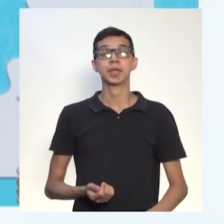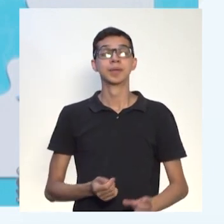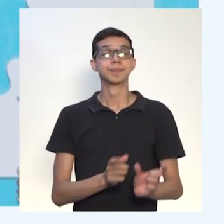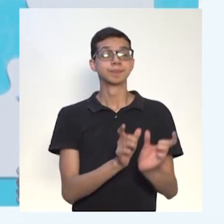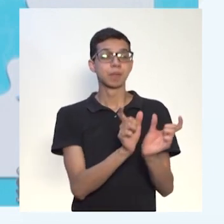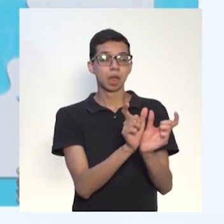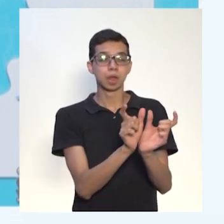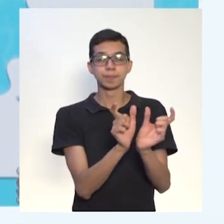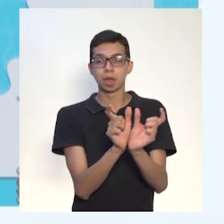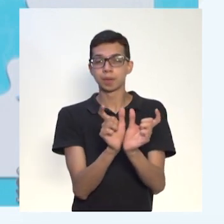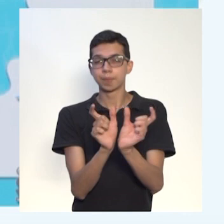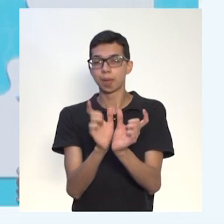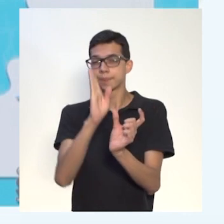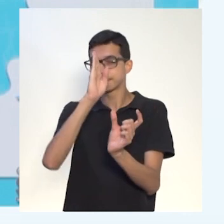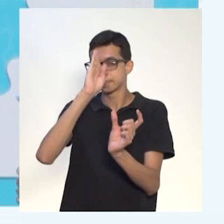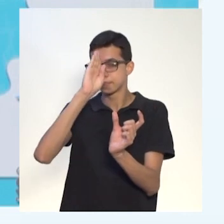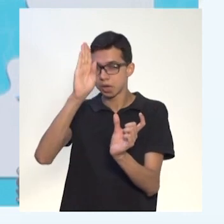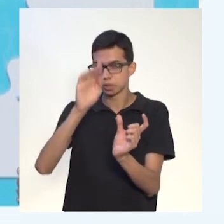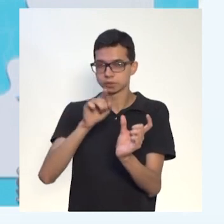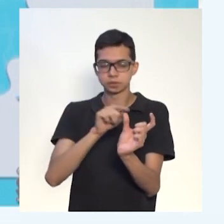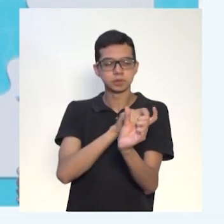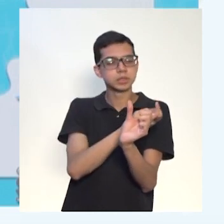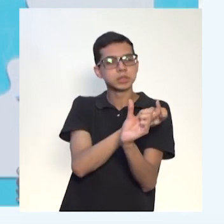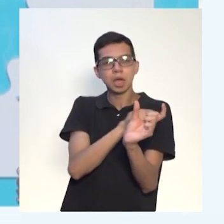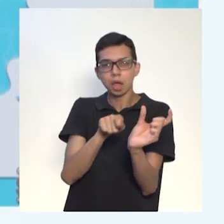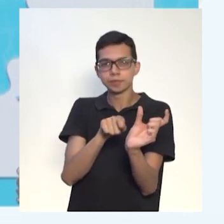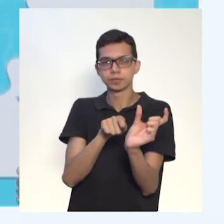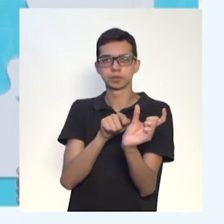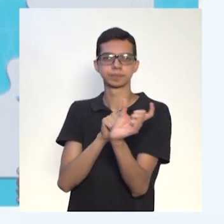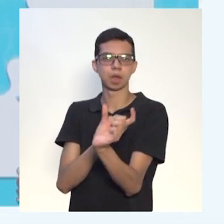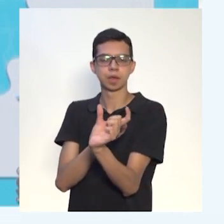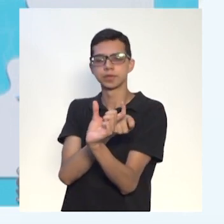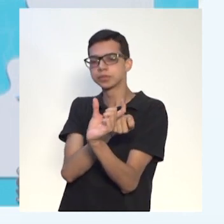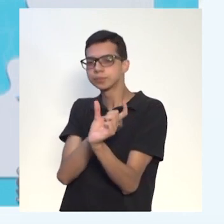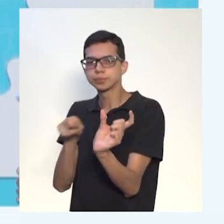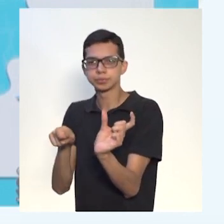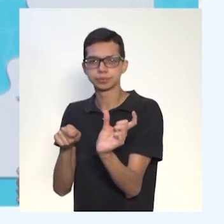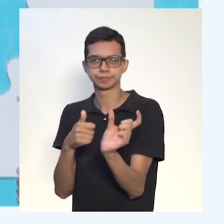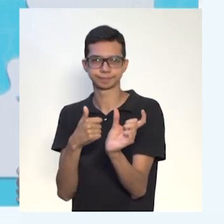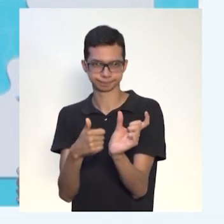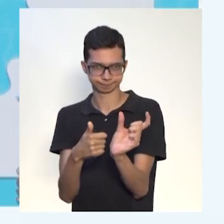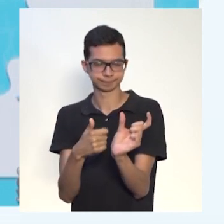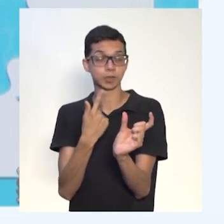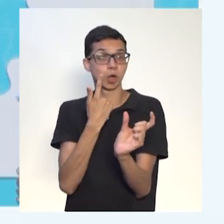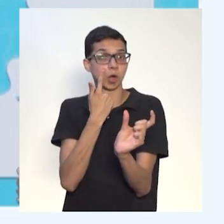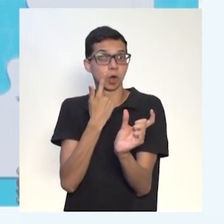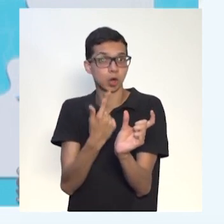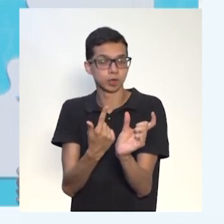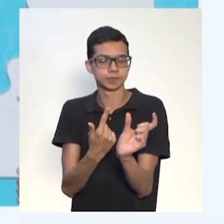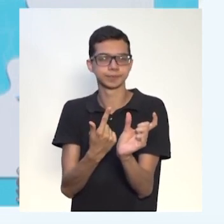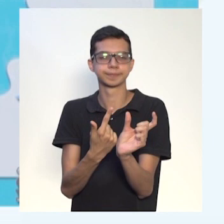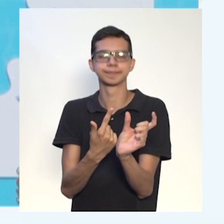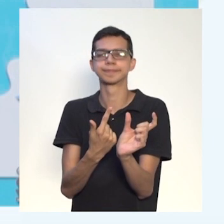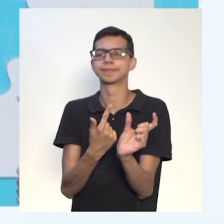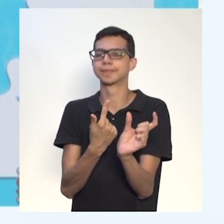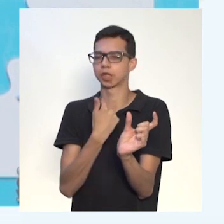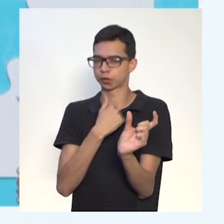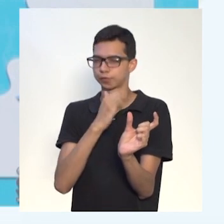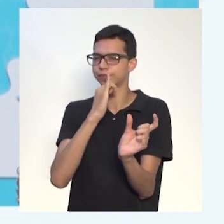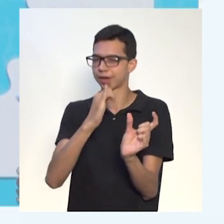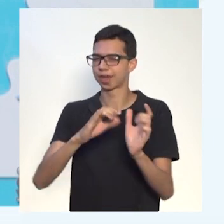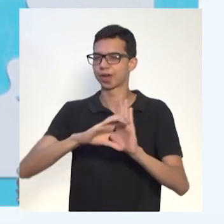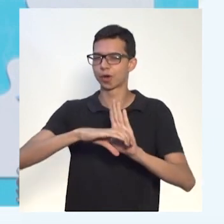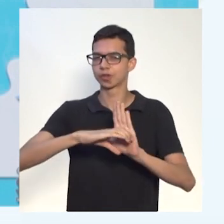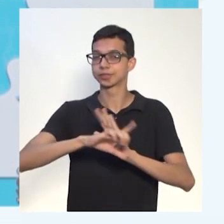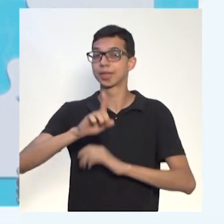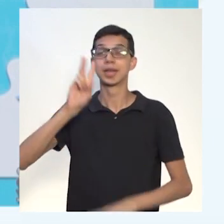palavras-chave, grifa esse conceito aí que eu estou falando, printa esse conceito aí que eu estou falando, porque eu vou falar dele muitas vezes, e você